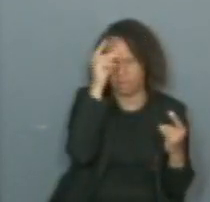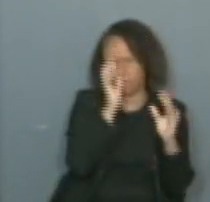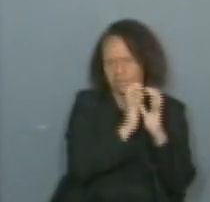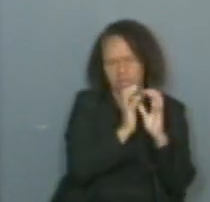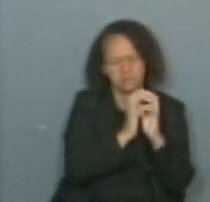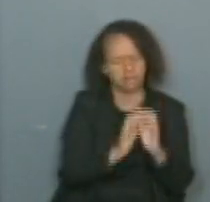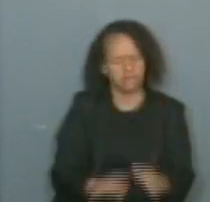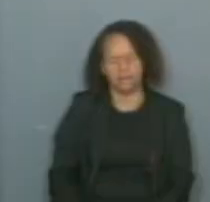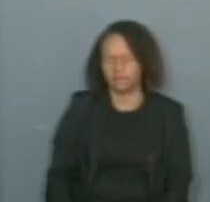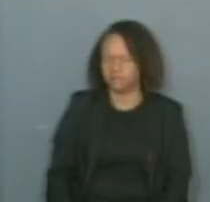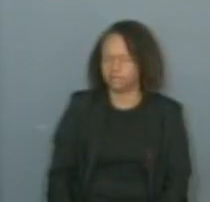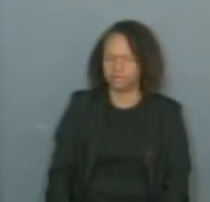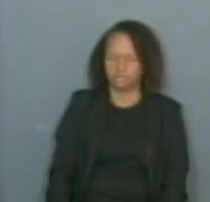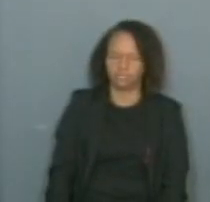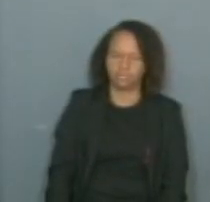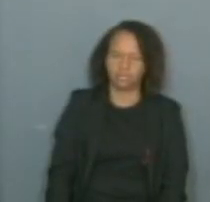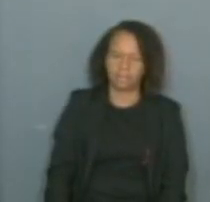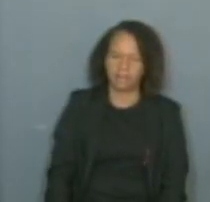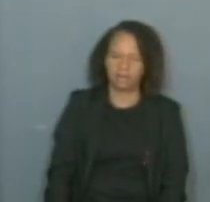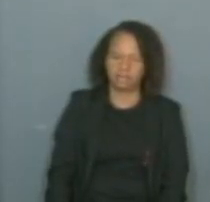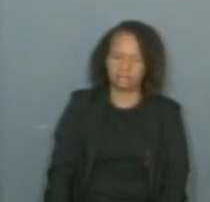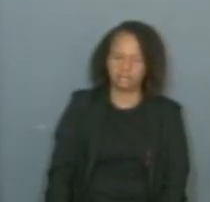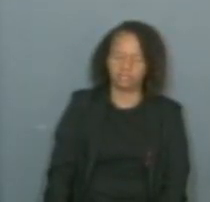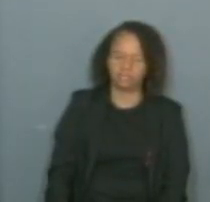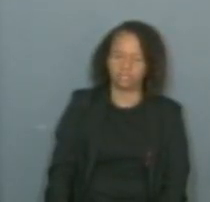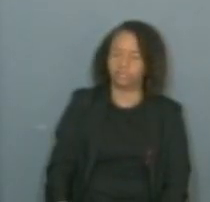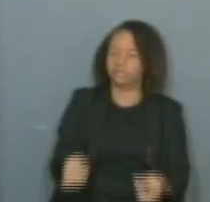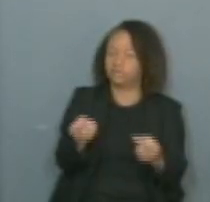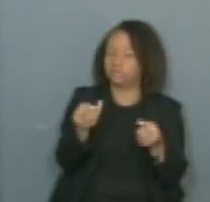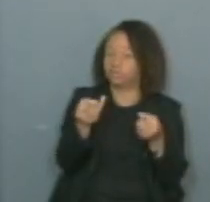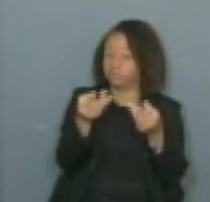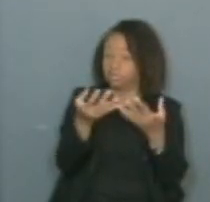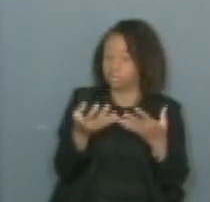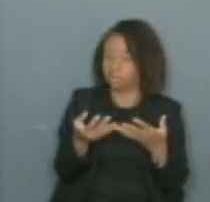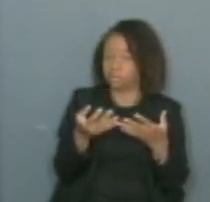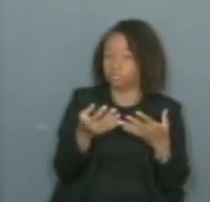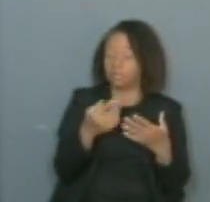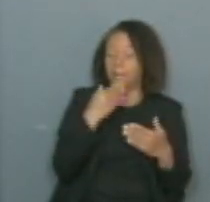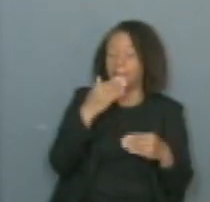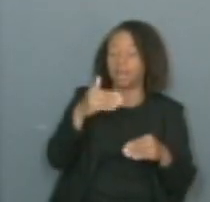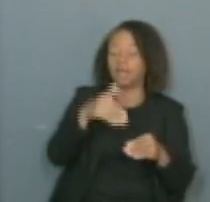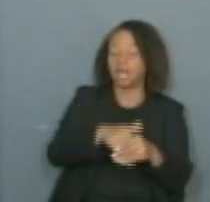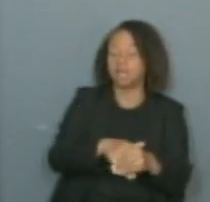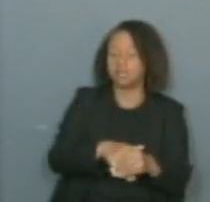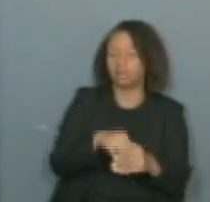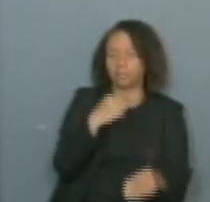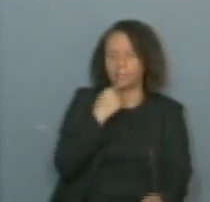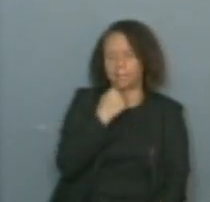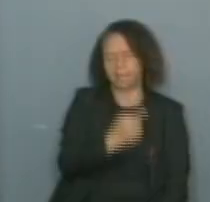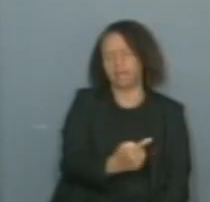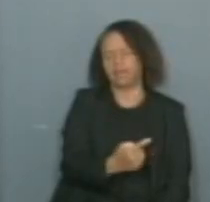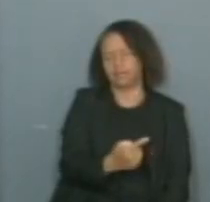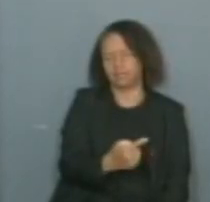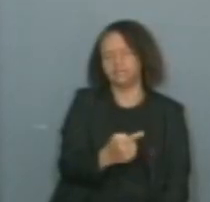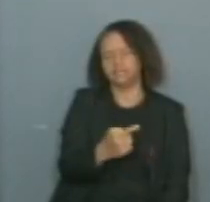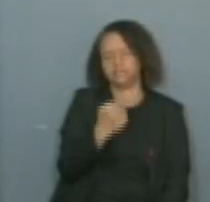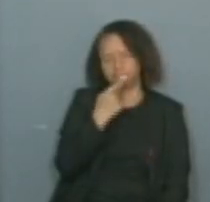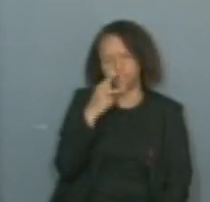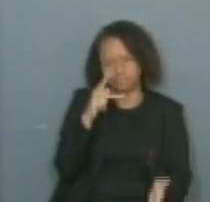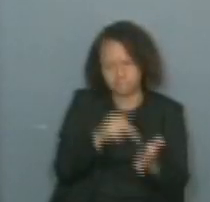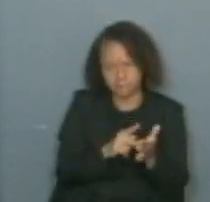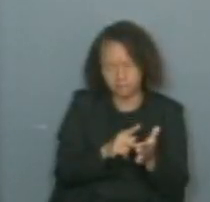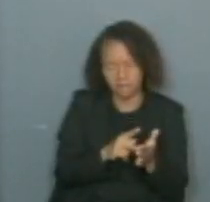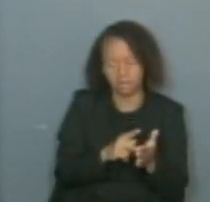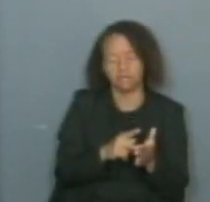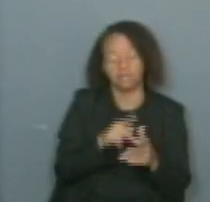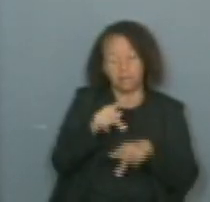cidade do Recife. E fica a justificativa, né? A eleição se aproximando. Então, quer de fato atender a